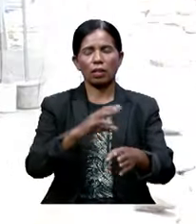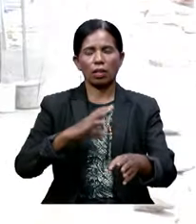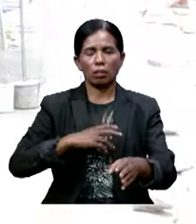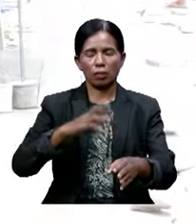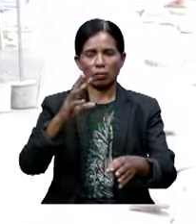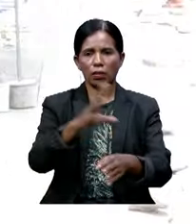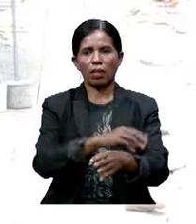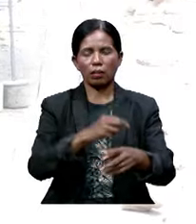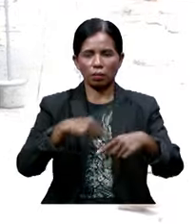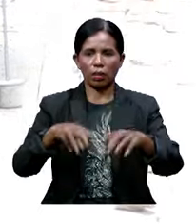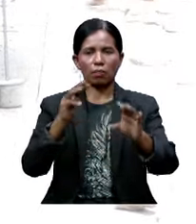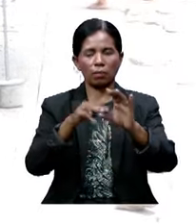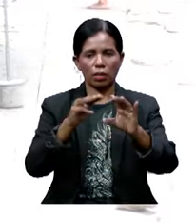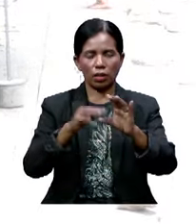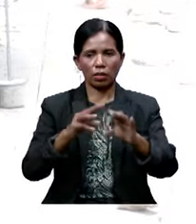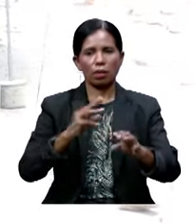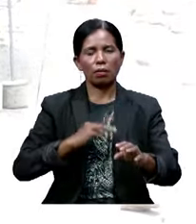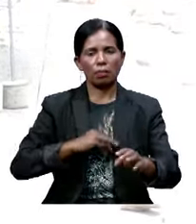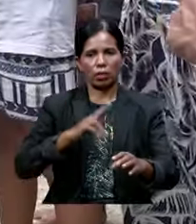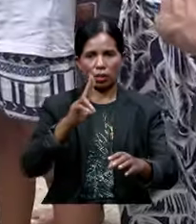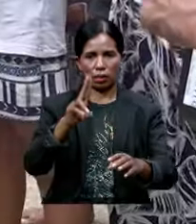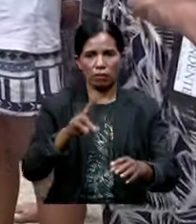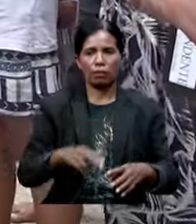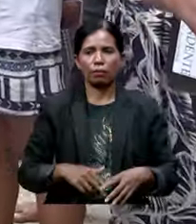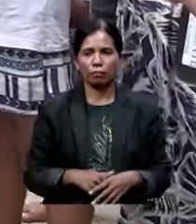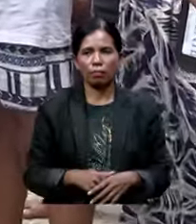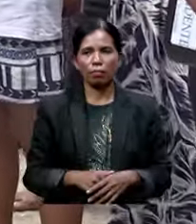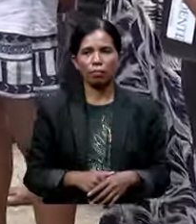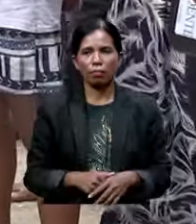onde vai marcado Manlewana. Abraão Amaral, bem-vindo a Simenes, Gemen.